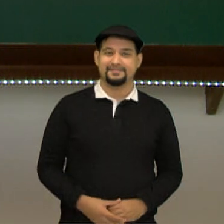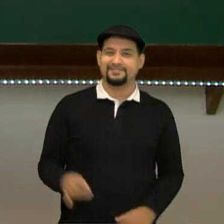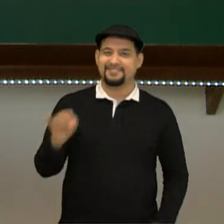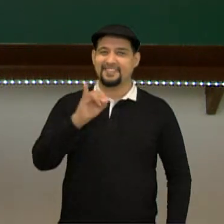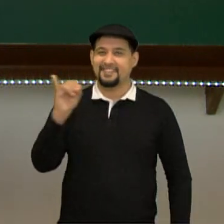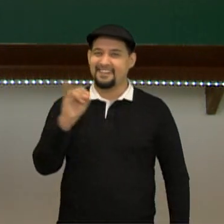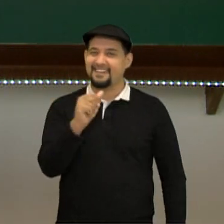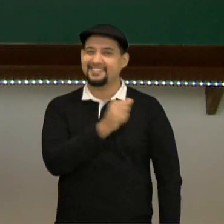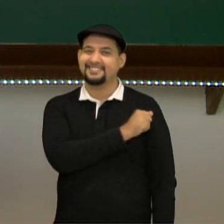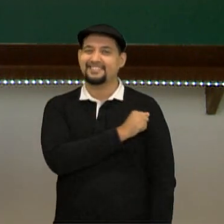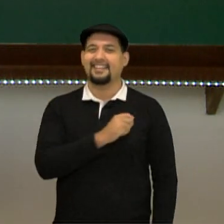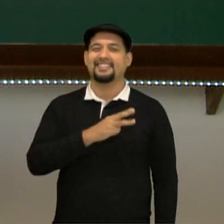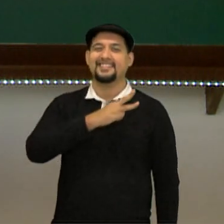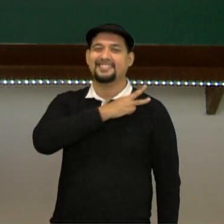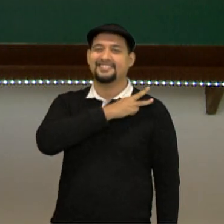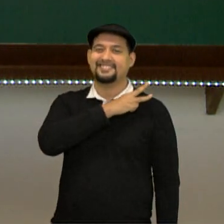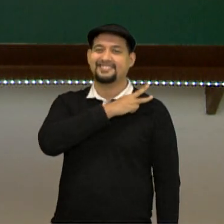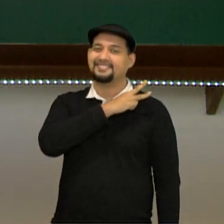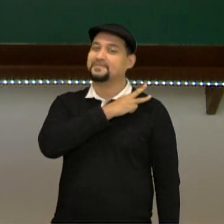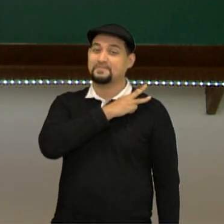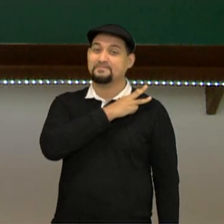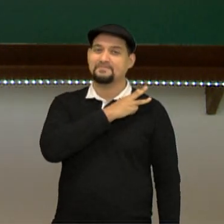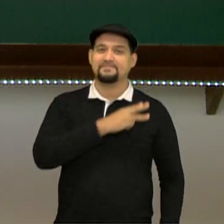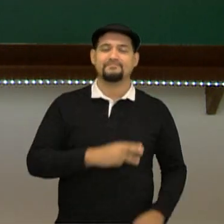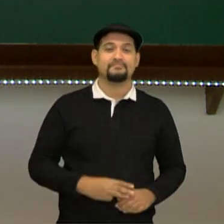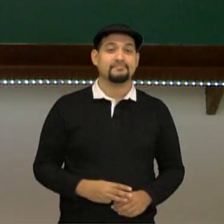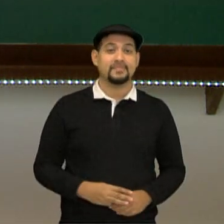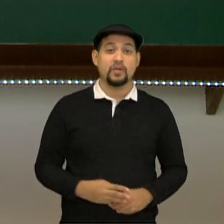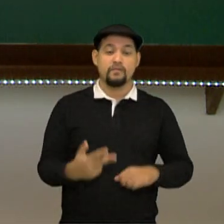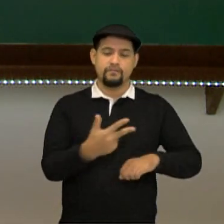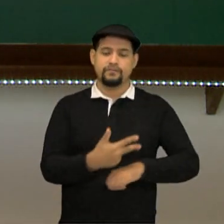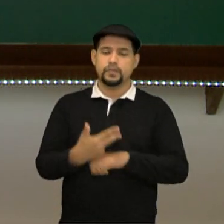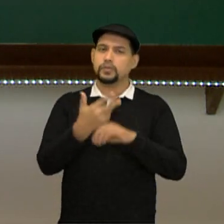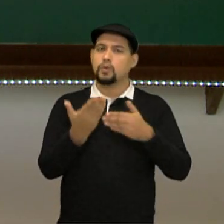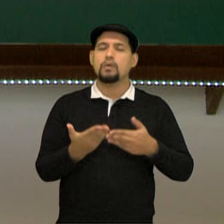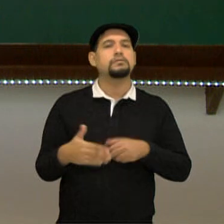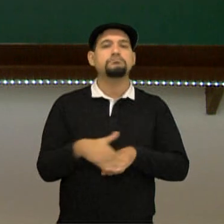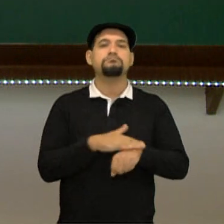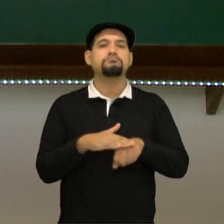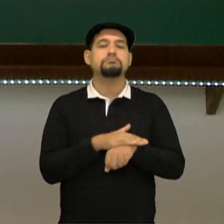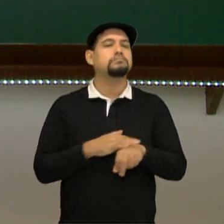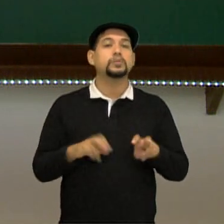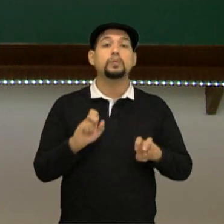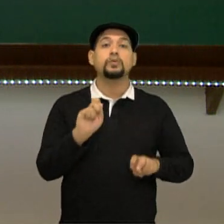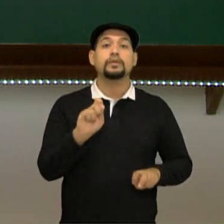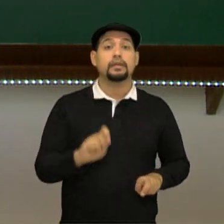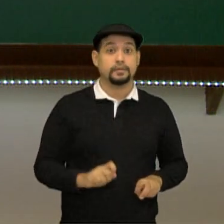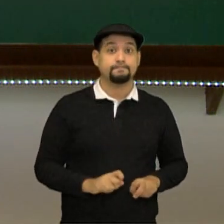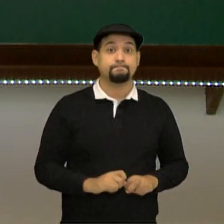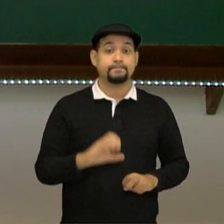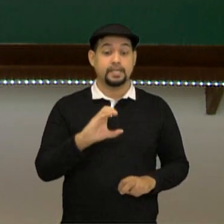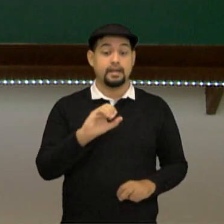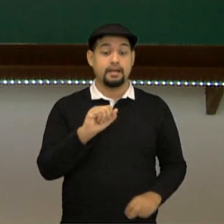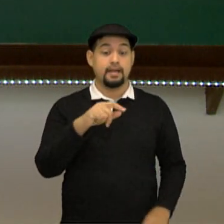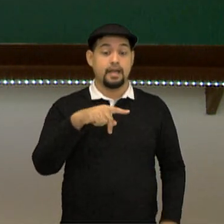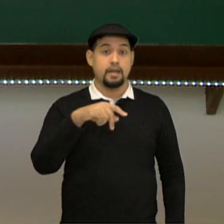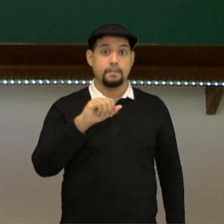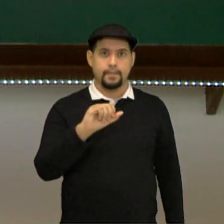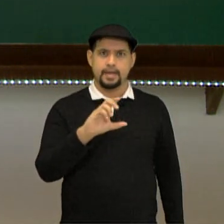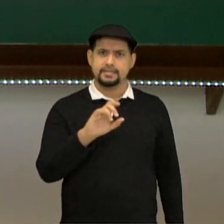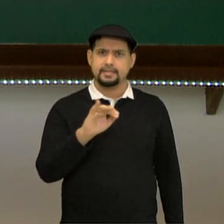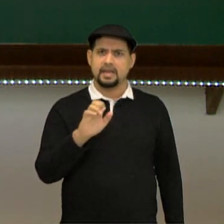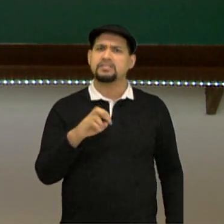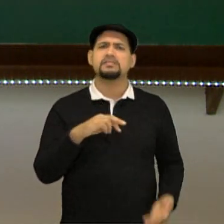Olá, estudantes da terceira série do ensino médio. Nesse vídeo vamos conversar sobre capacidade de cilindro,